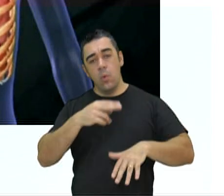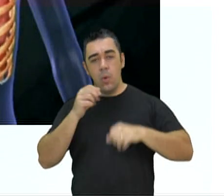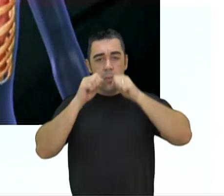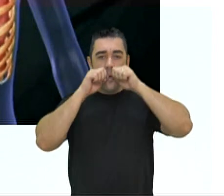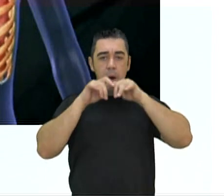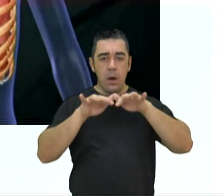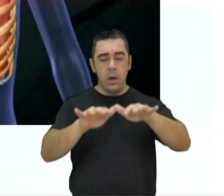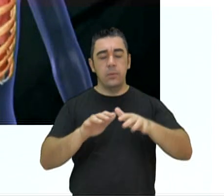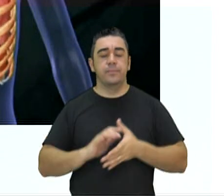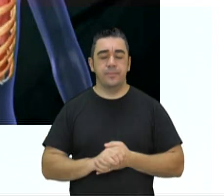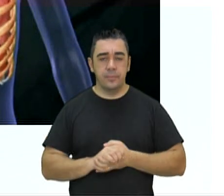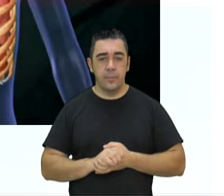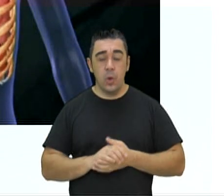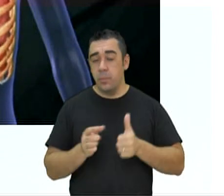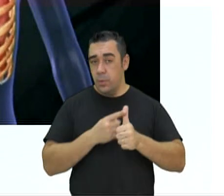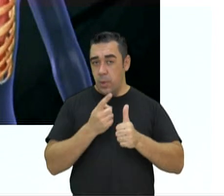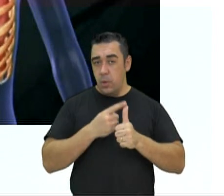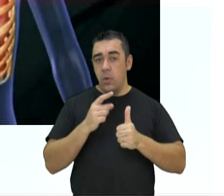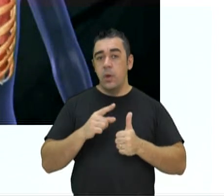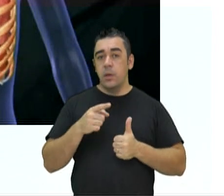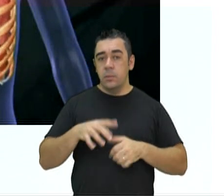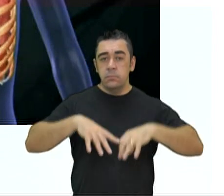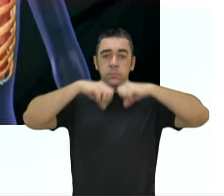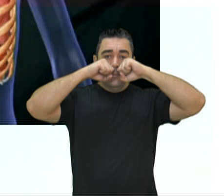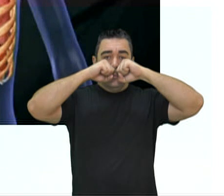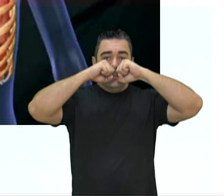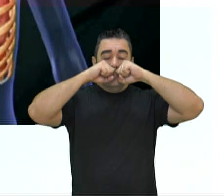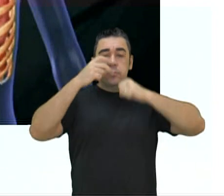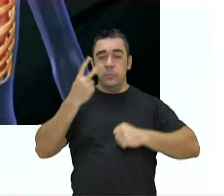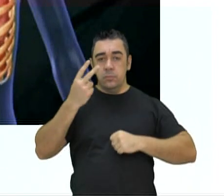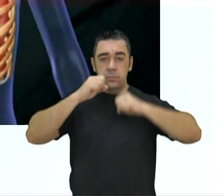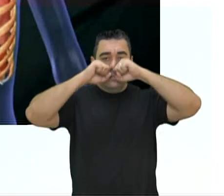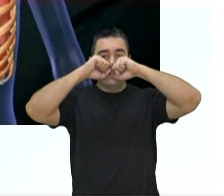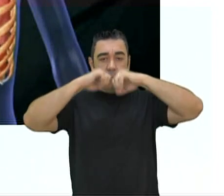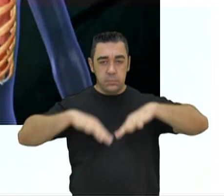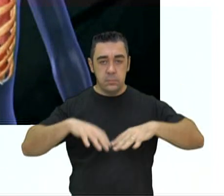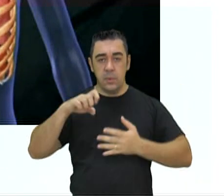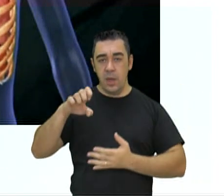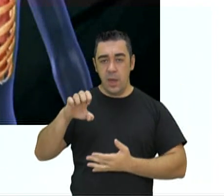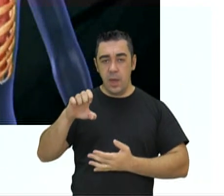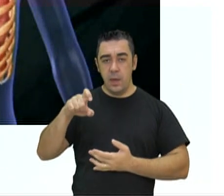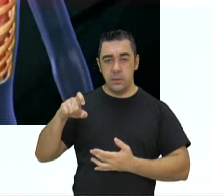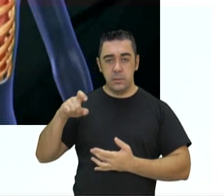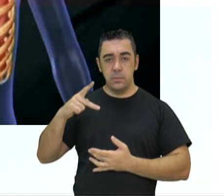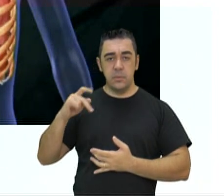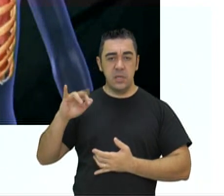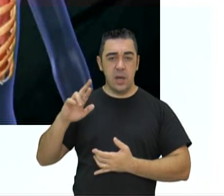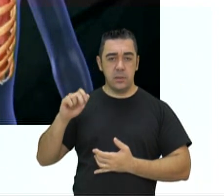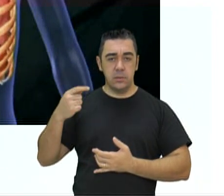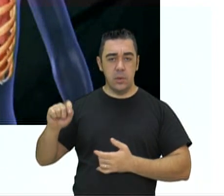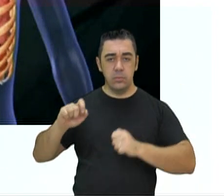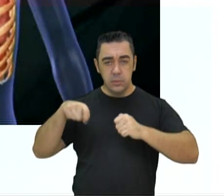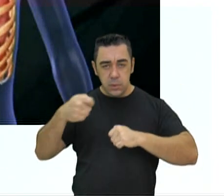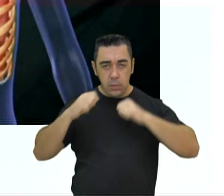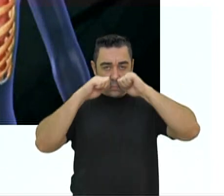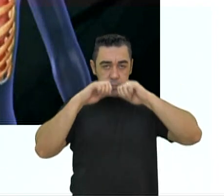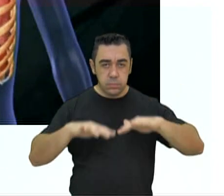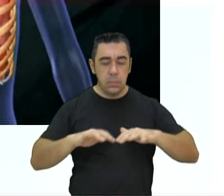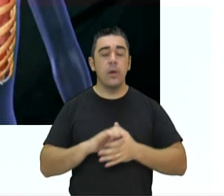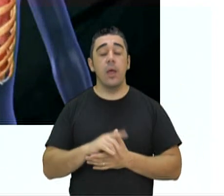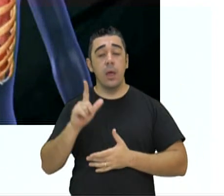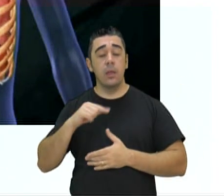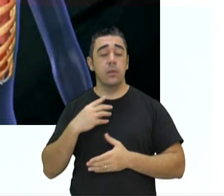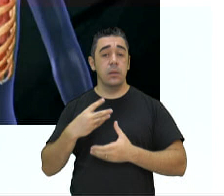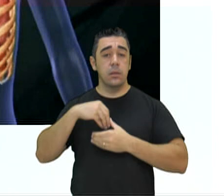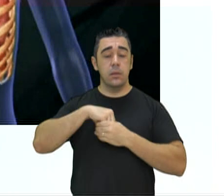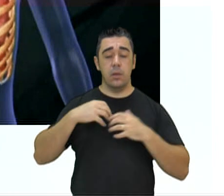os pulmões de ar e na expiração nós soltamos esse ar. Então, a expiração aqui é o ato físico de pôr o ar que existe dentro dos pulmões para